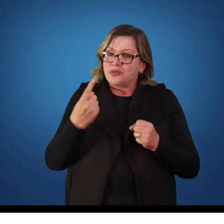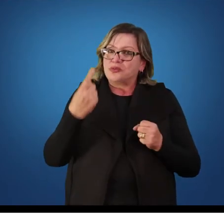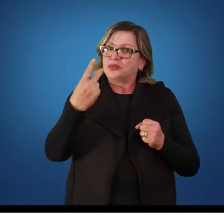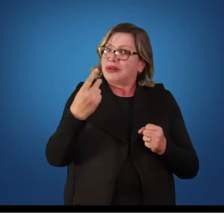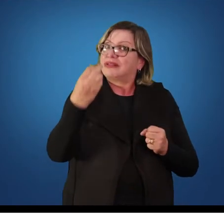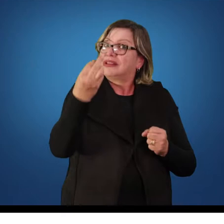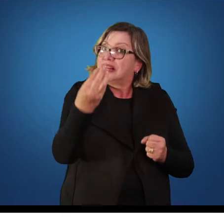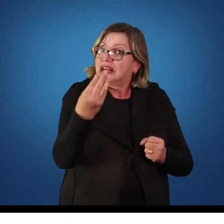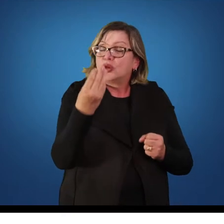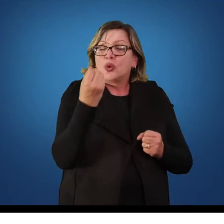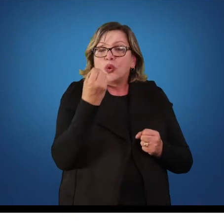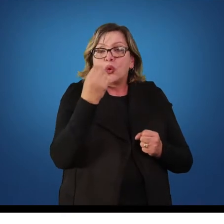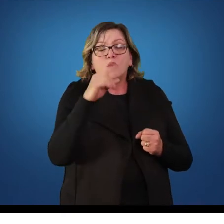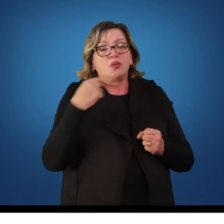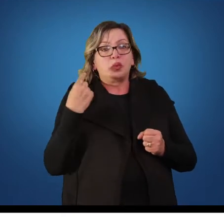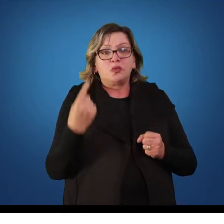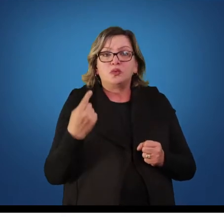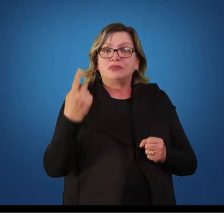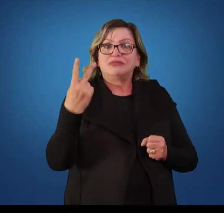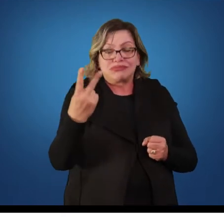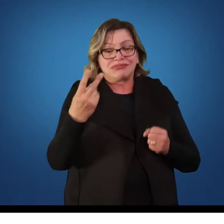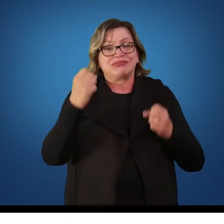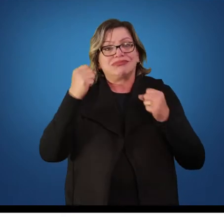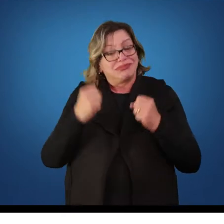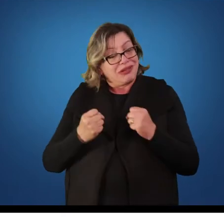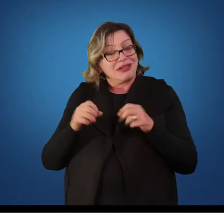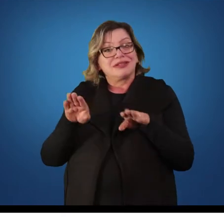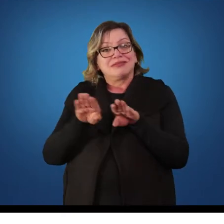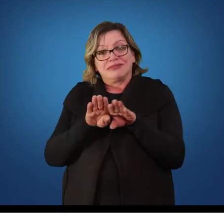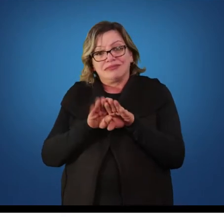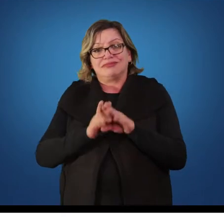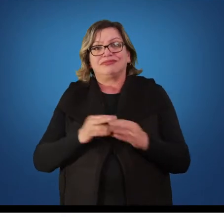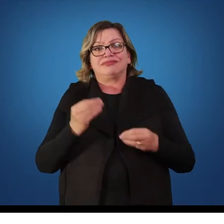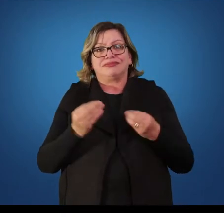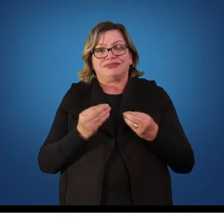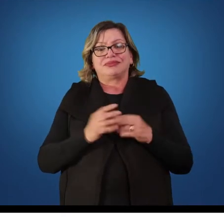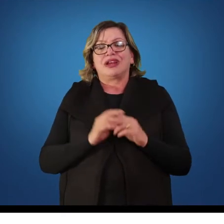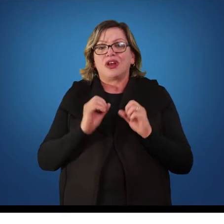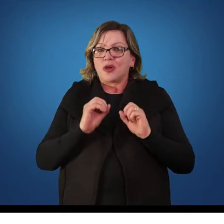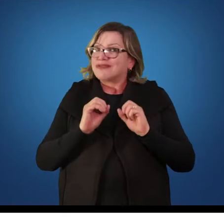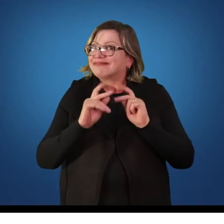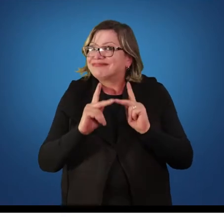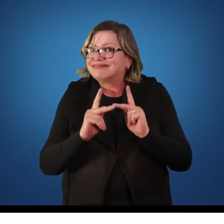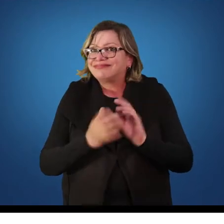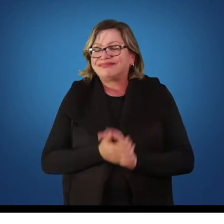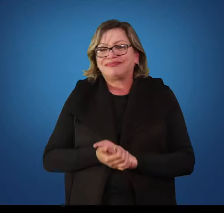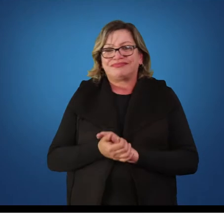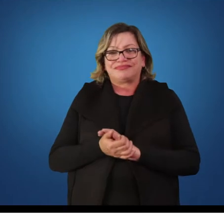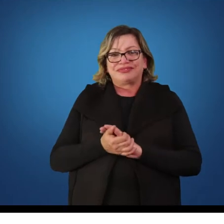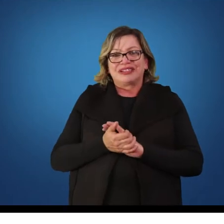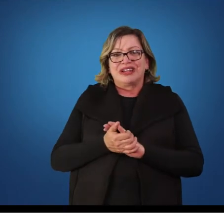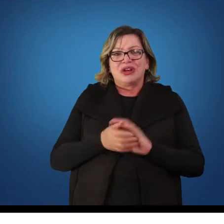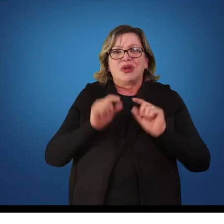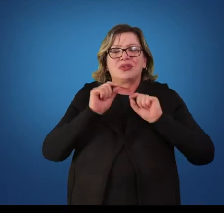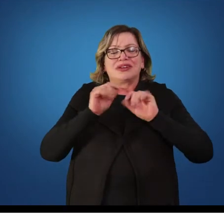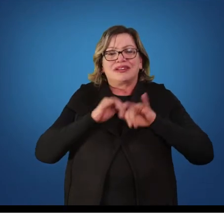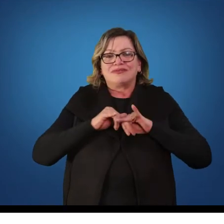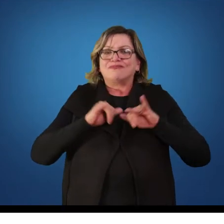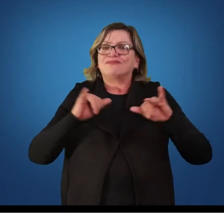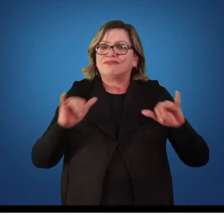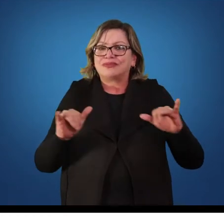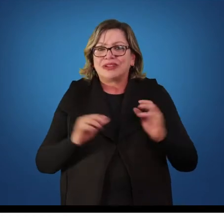o pé o uma tuas não perde pessoa está agindo certo vai o que eu quero dizer o seguinte